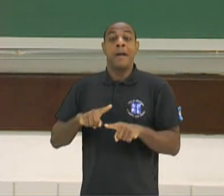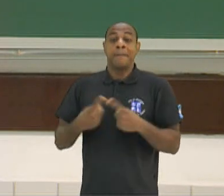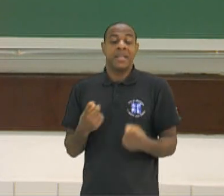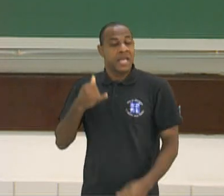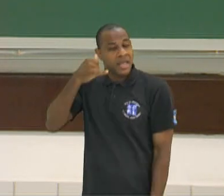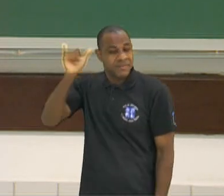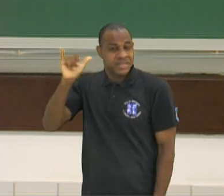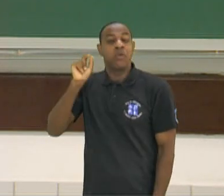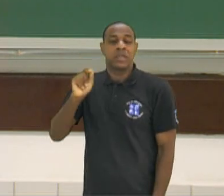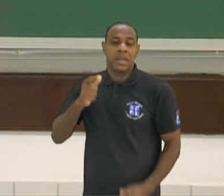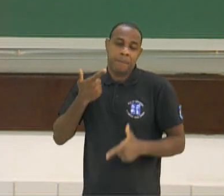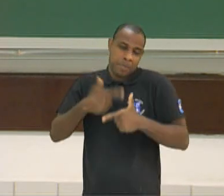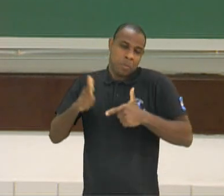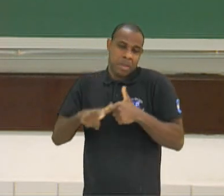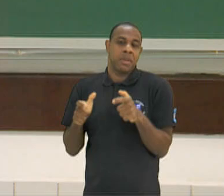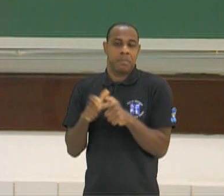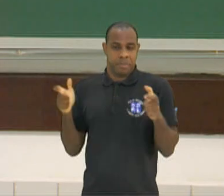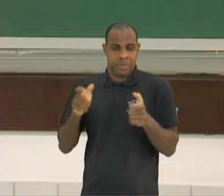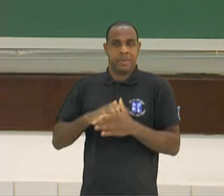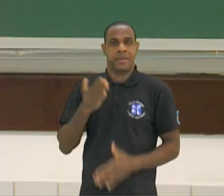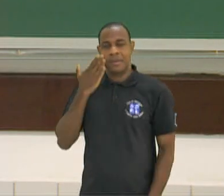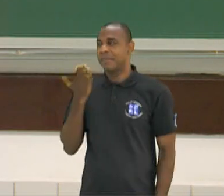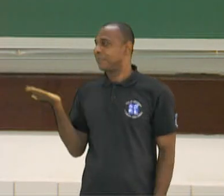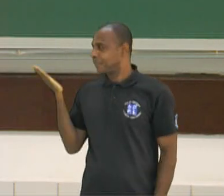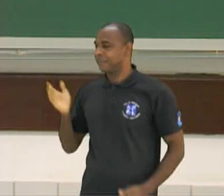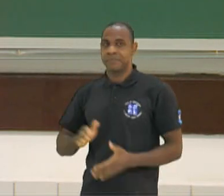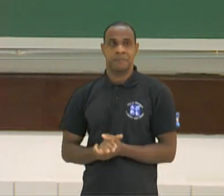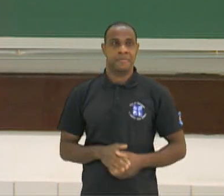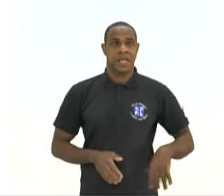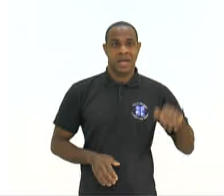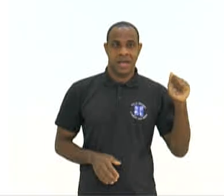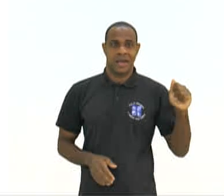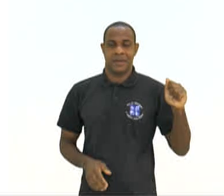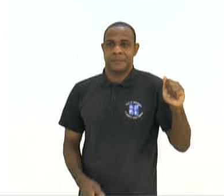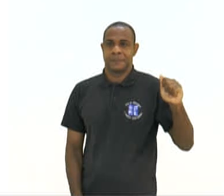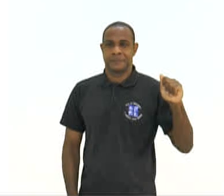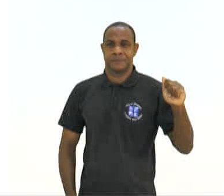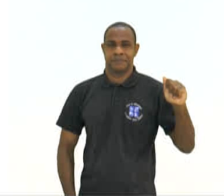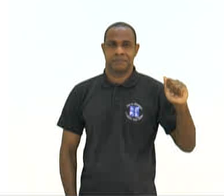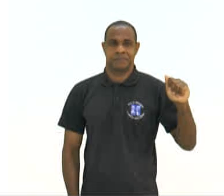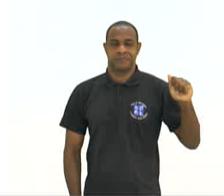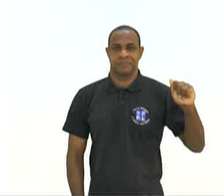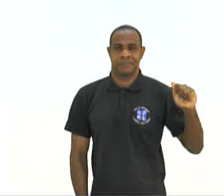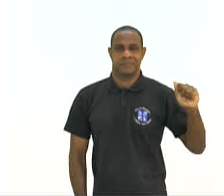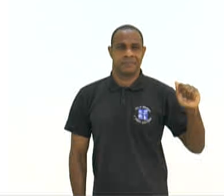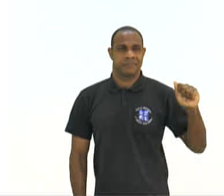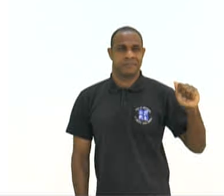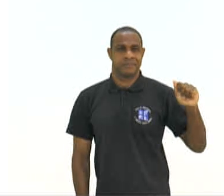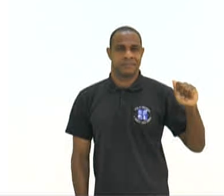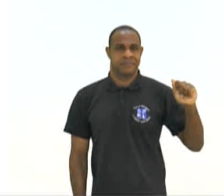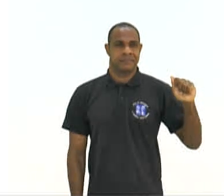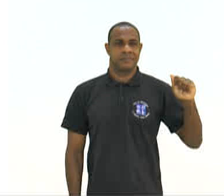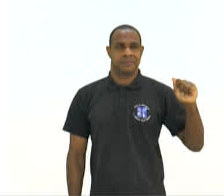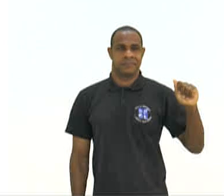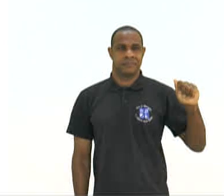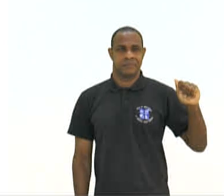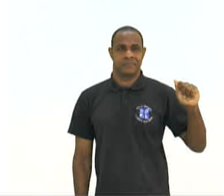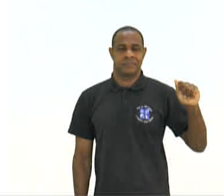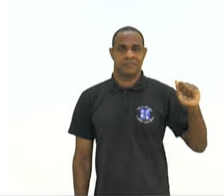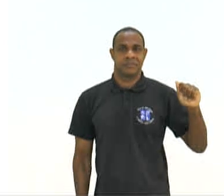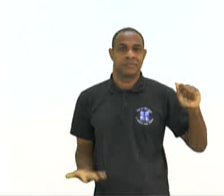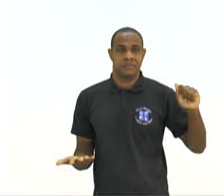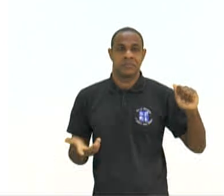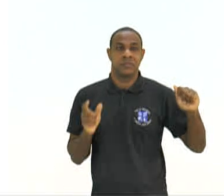evitando problemas maiores. Letra A. Experts say it's good play all day long. Na